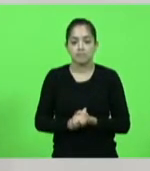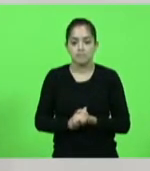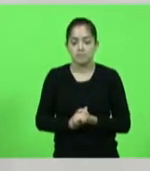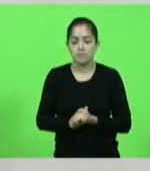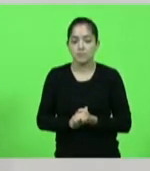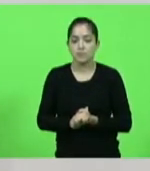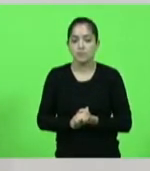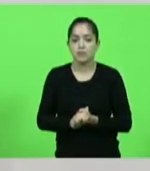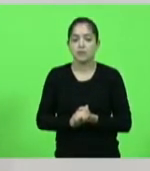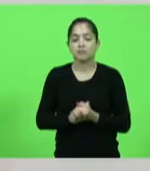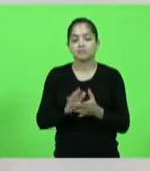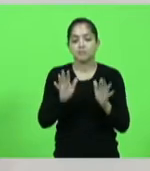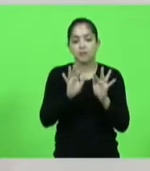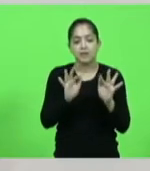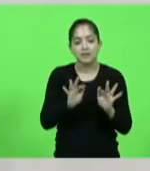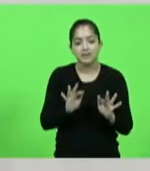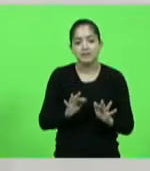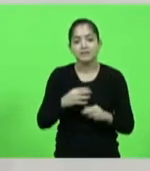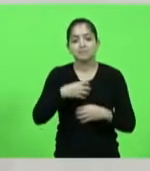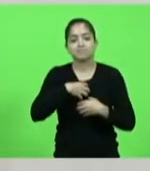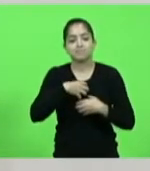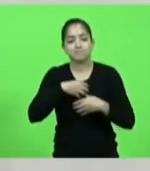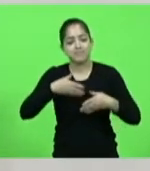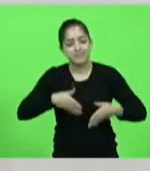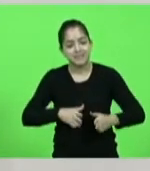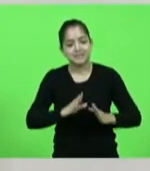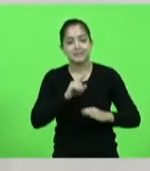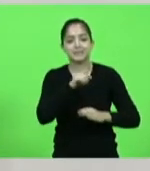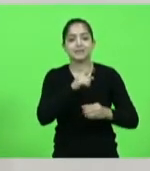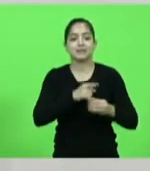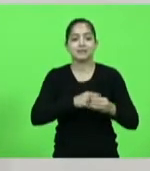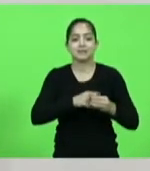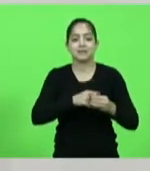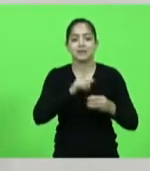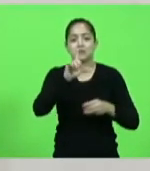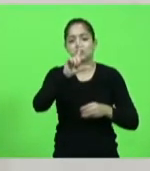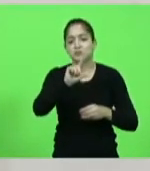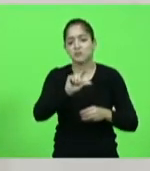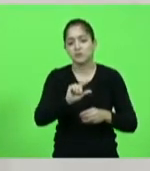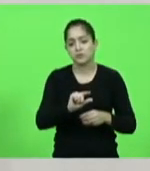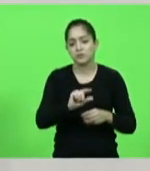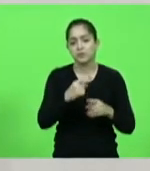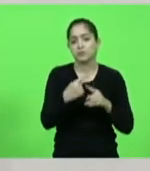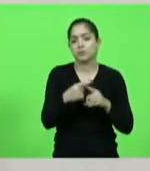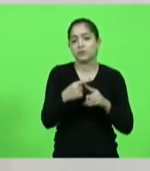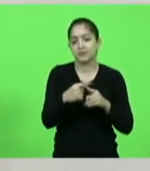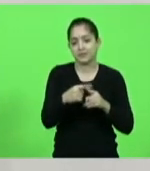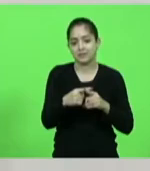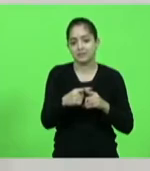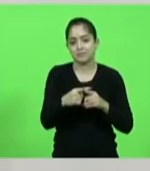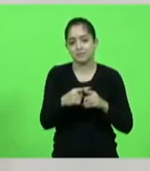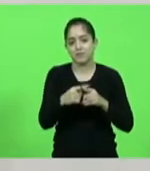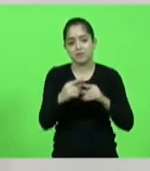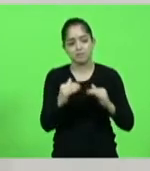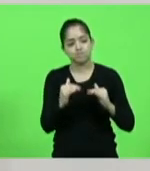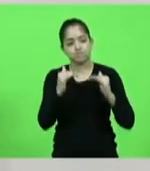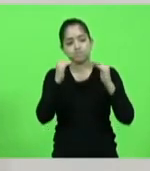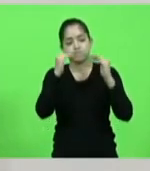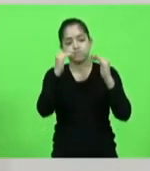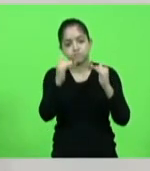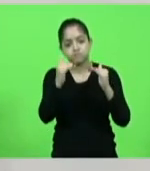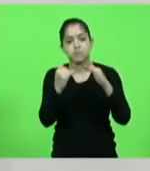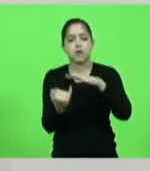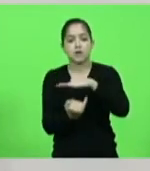a alegria de ser joinvilense diminuiu muito. A alegria, porque nós ficamos com a nossa pujança, com a nossa